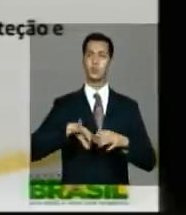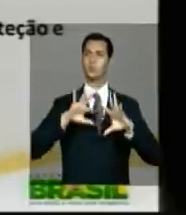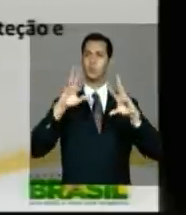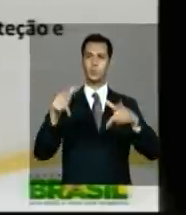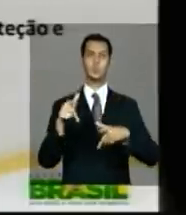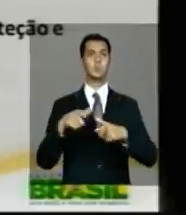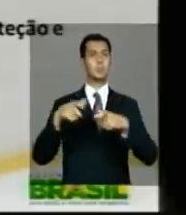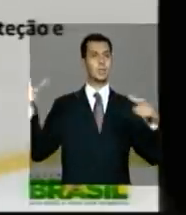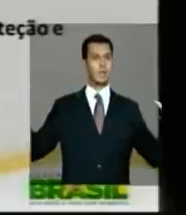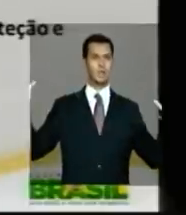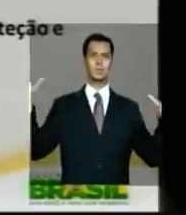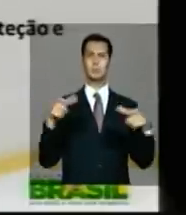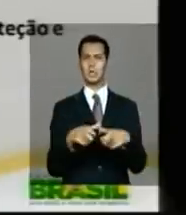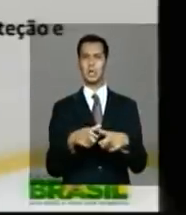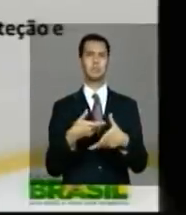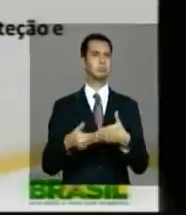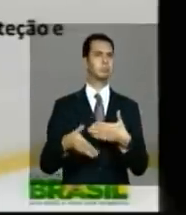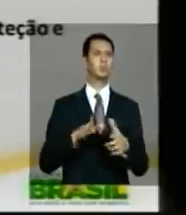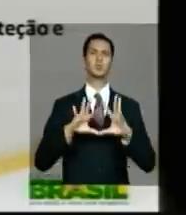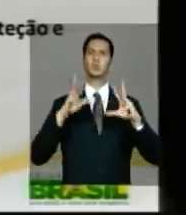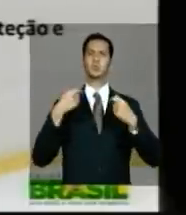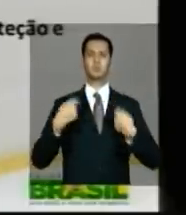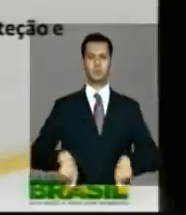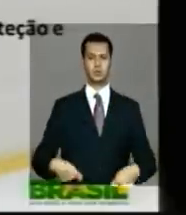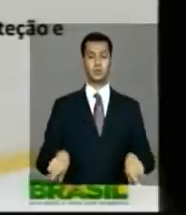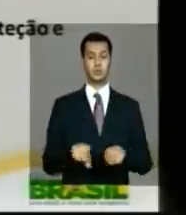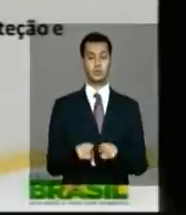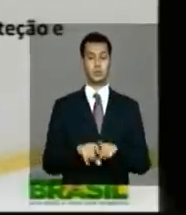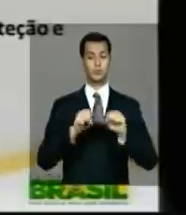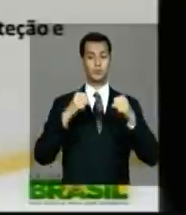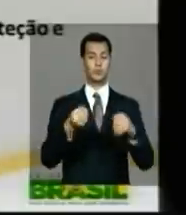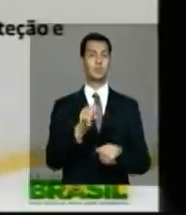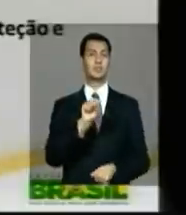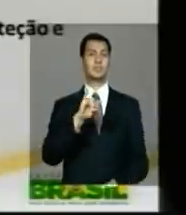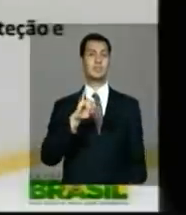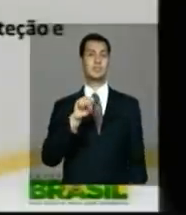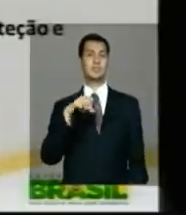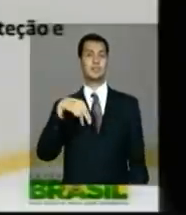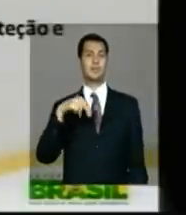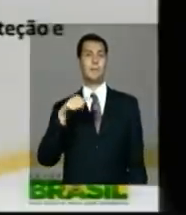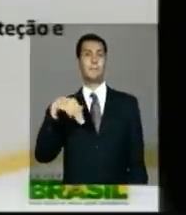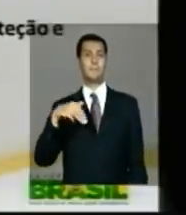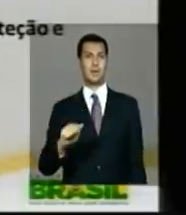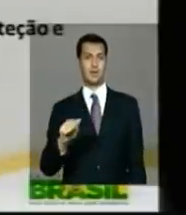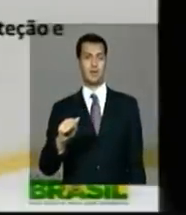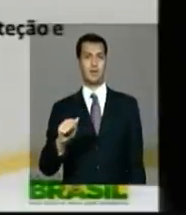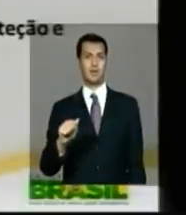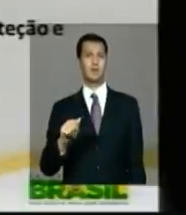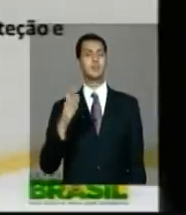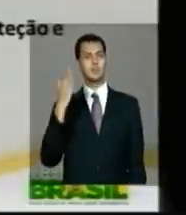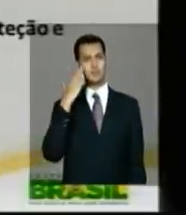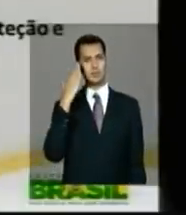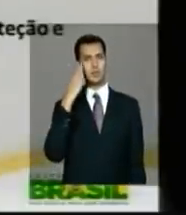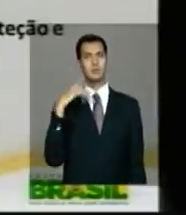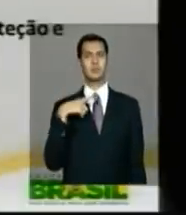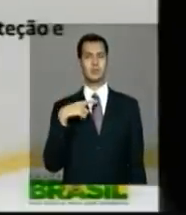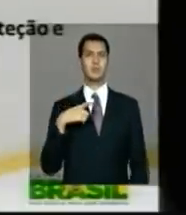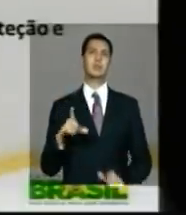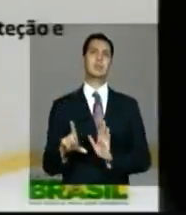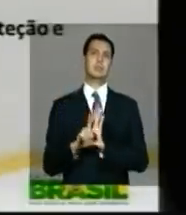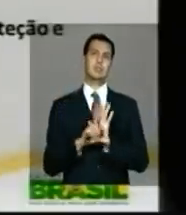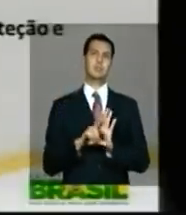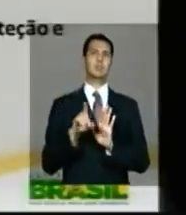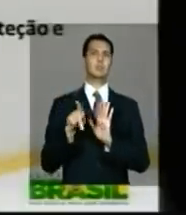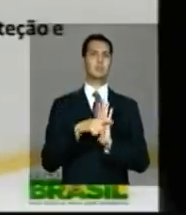terão o que fazer e fortalecimento do sisnama definindo sem conflito com a legislação de competências concorrentes os papéis dos